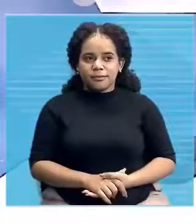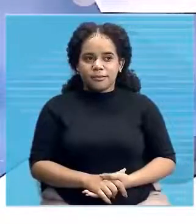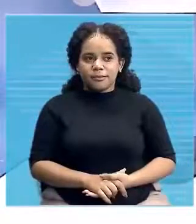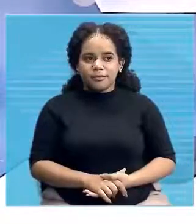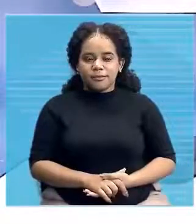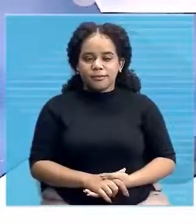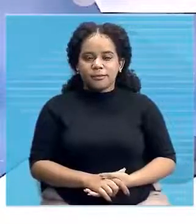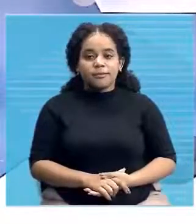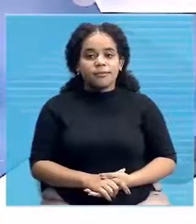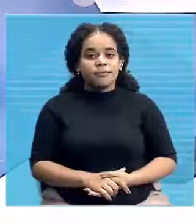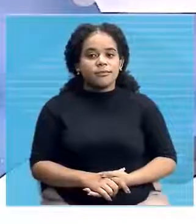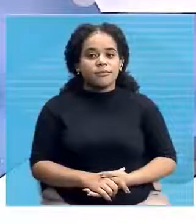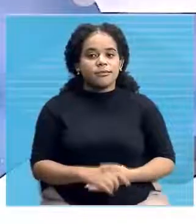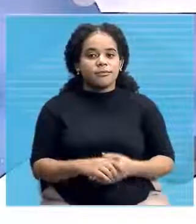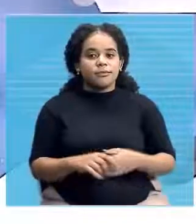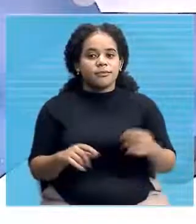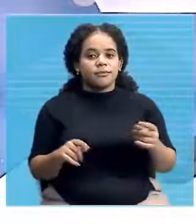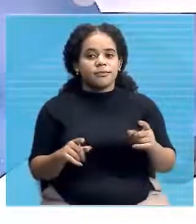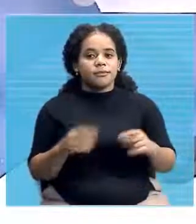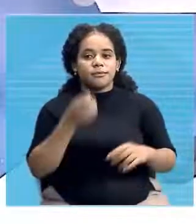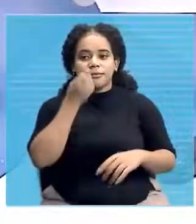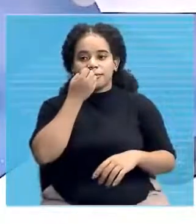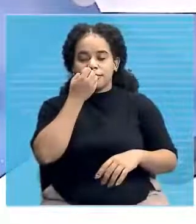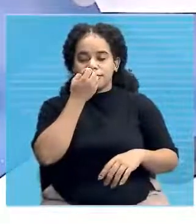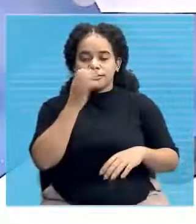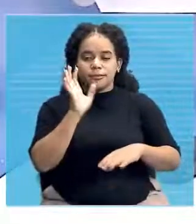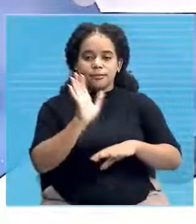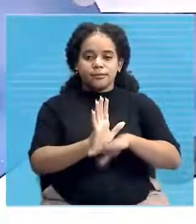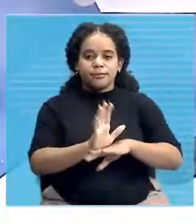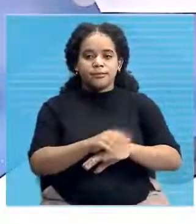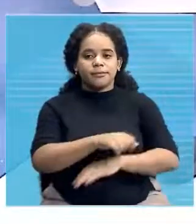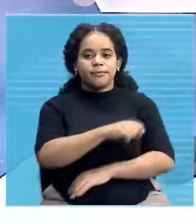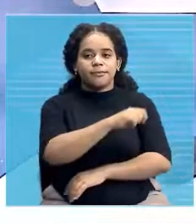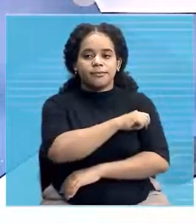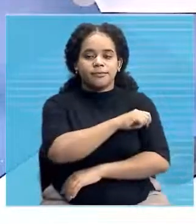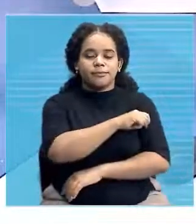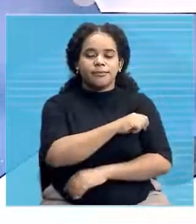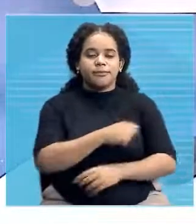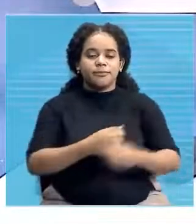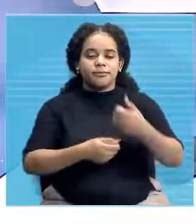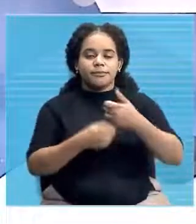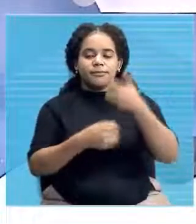Henri Tavares, boa tarde, meu amigo Eric,